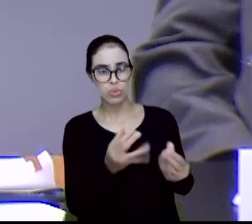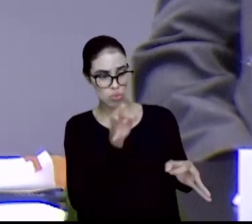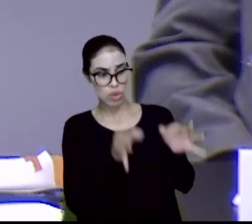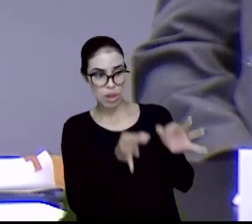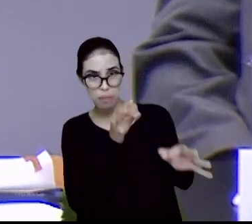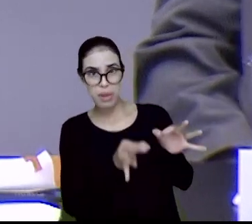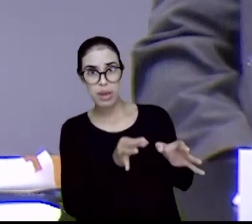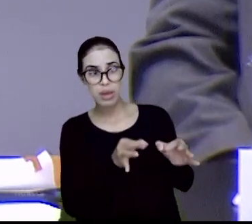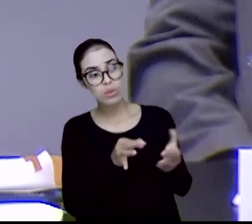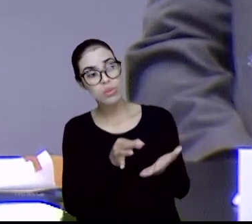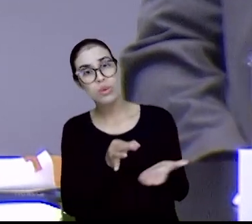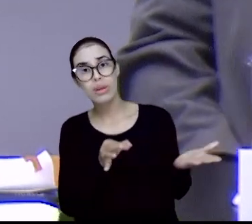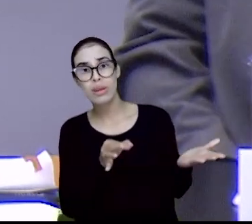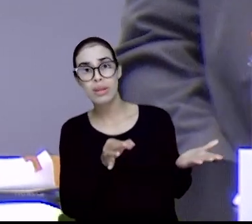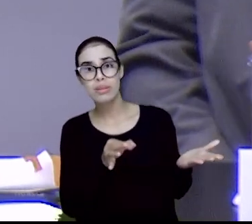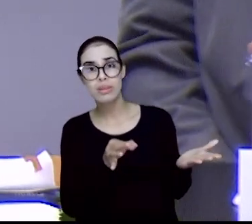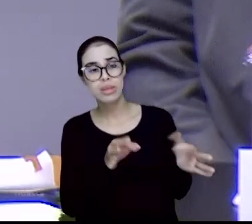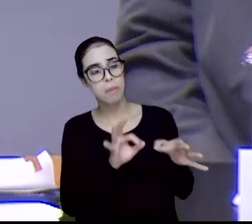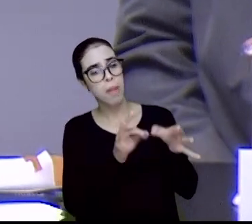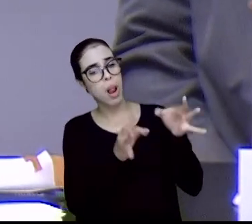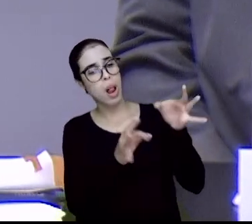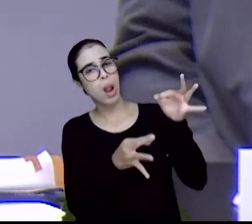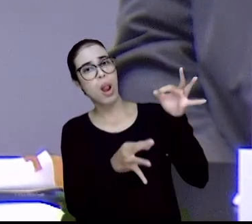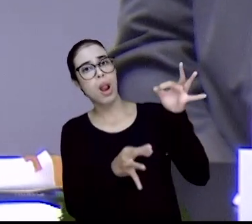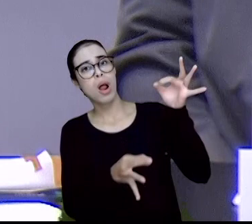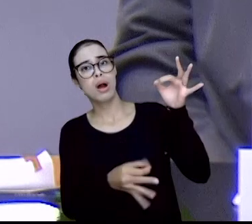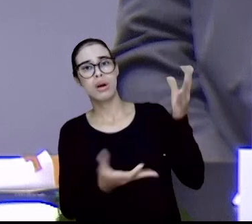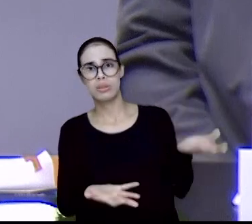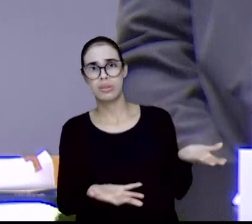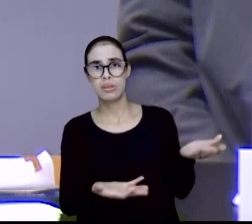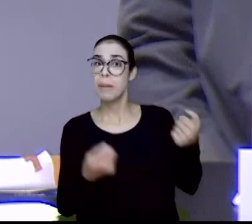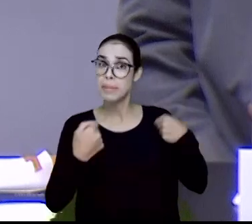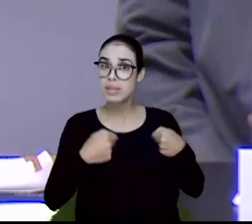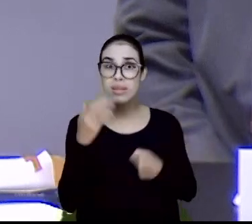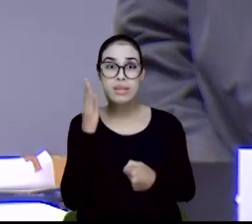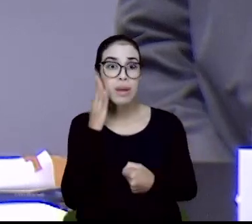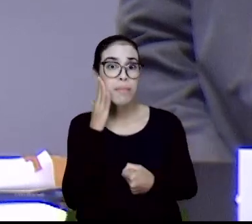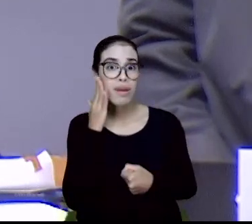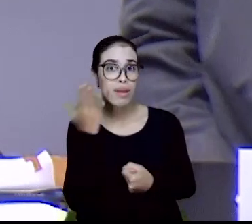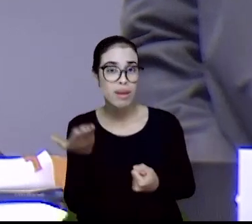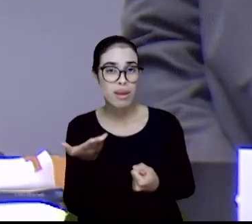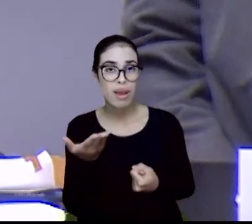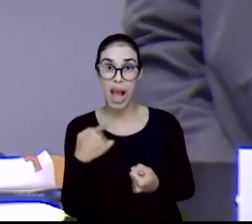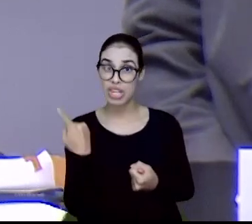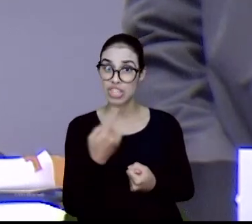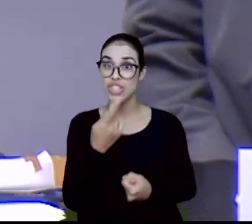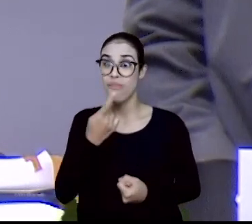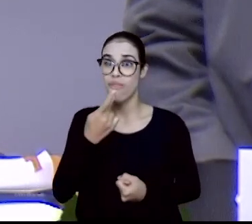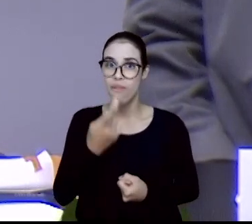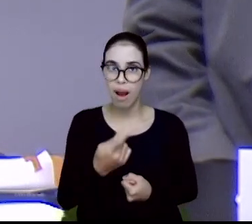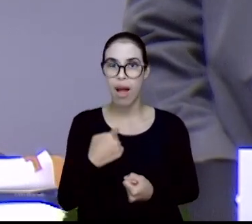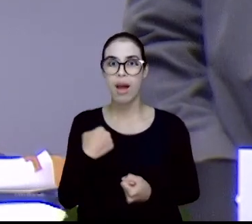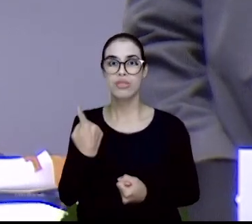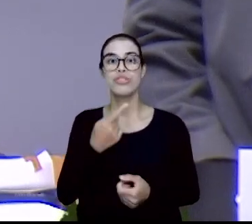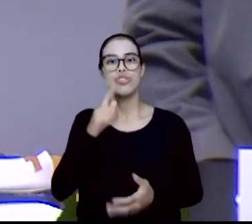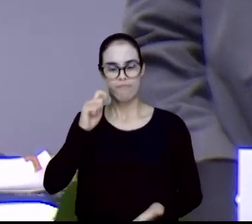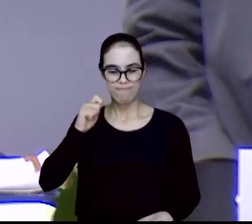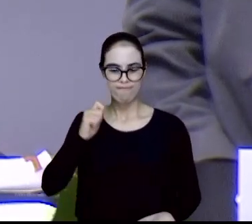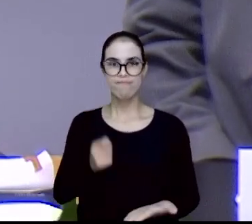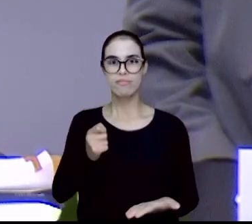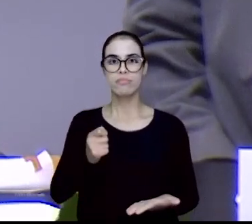gente prolixa e, portanto, é preciso saber daquele tanto que a gente fala, o que